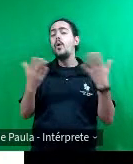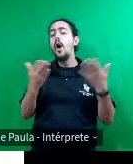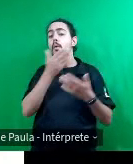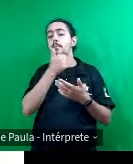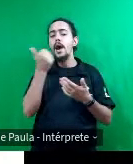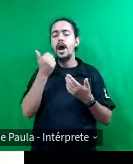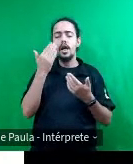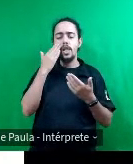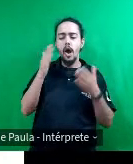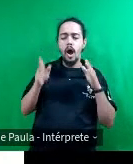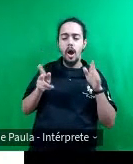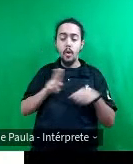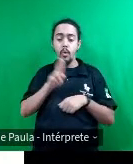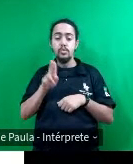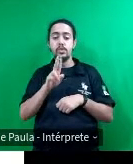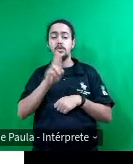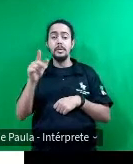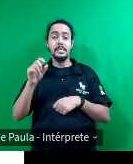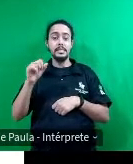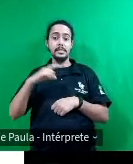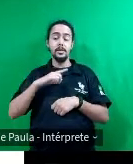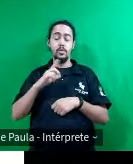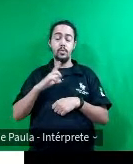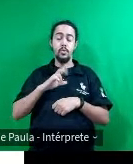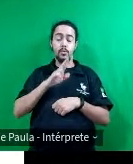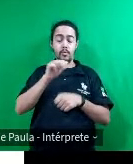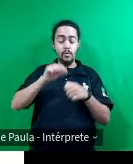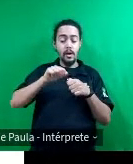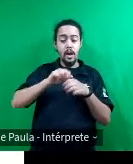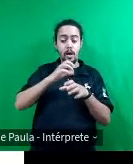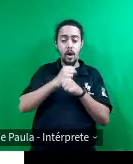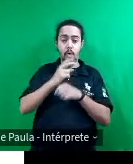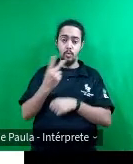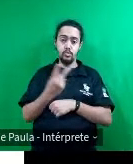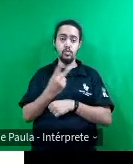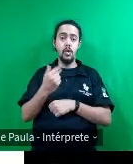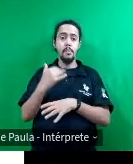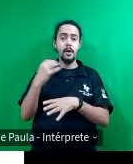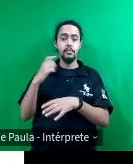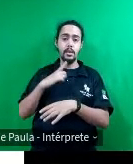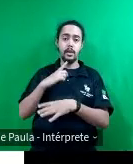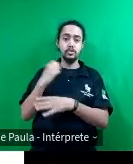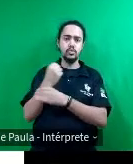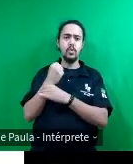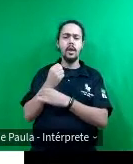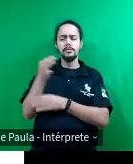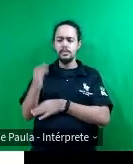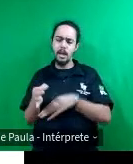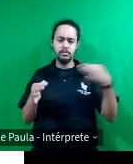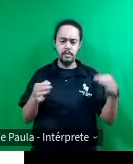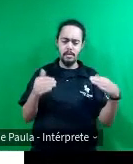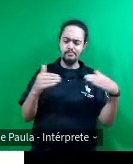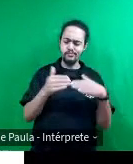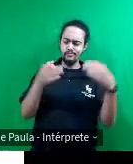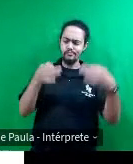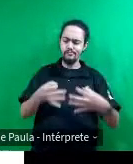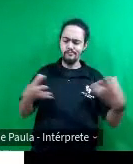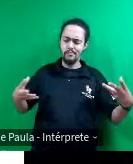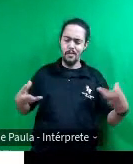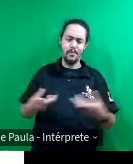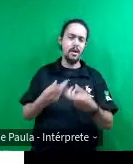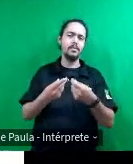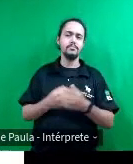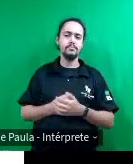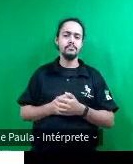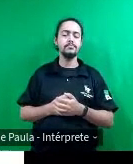mesma coisa. Se não der, você errou em alguma das duas soluções ou nas duas soluções, né? Quem sabe? E aí tem que voltar e corrigir.